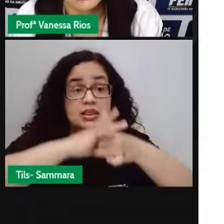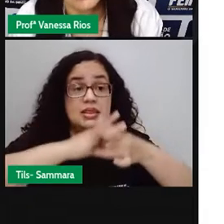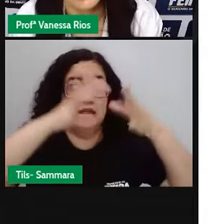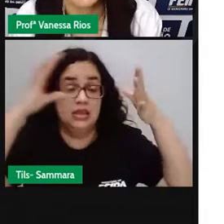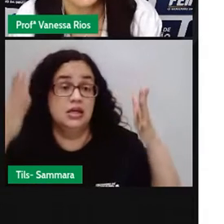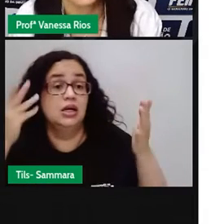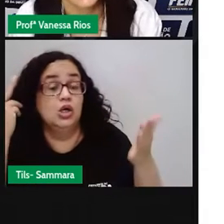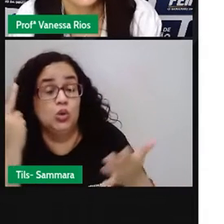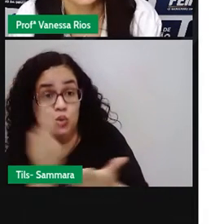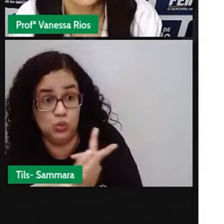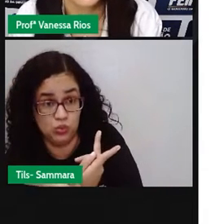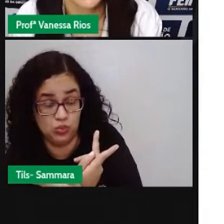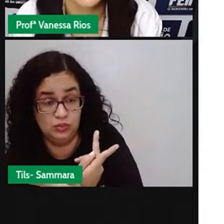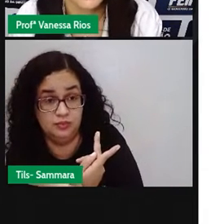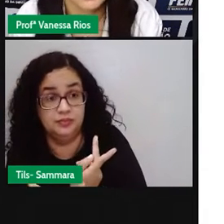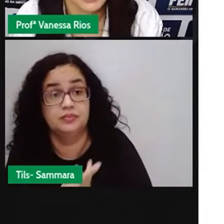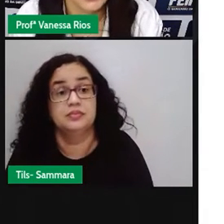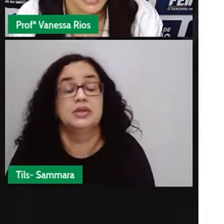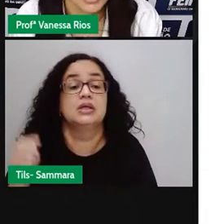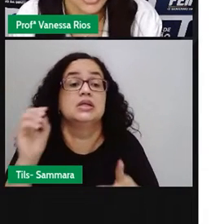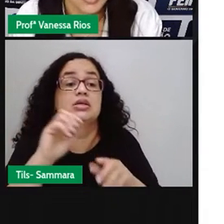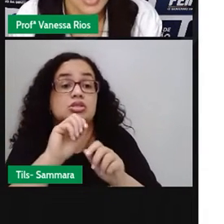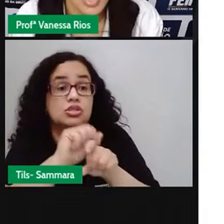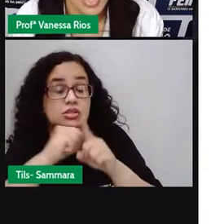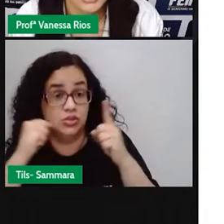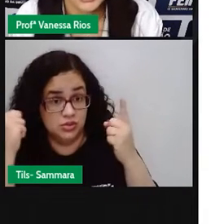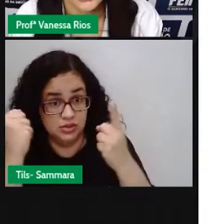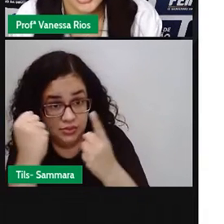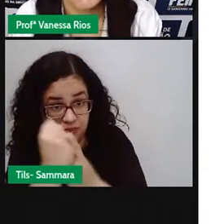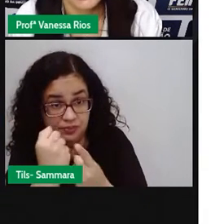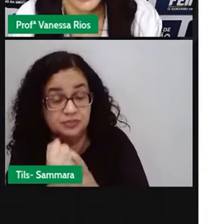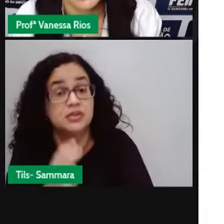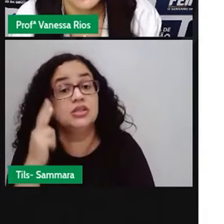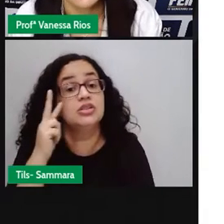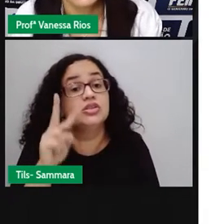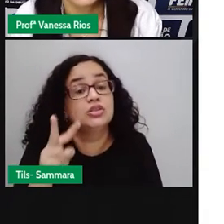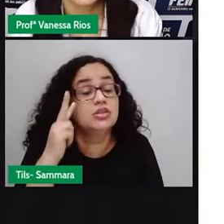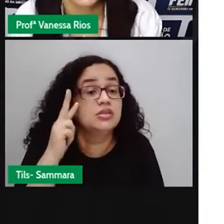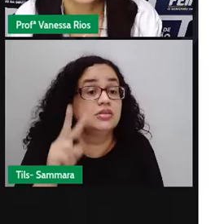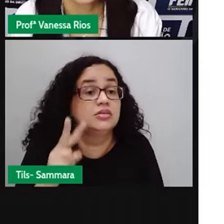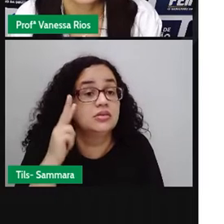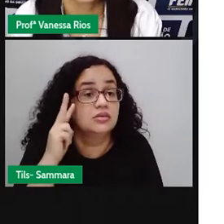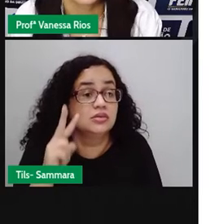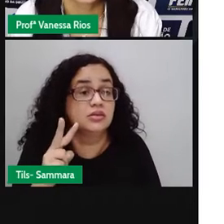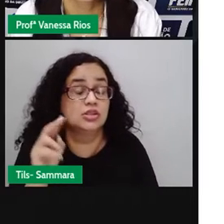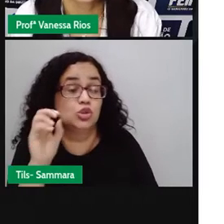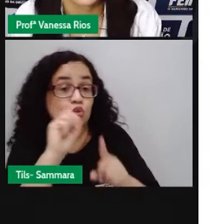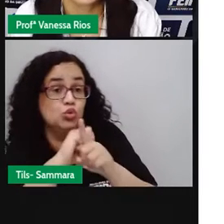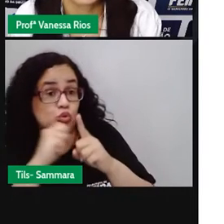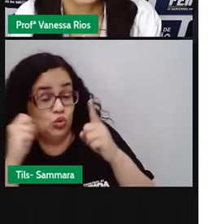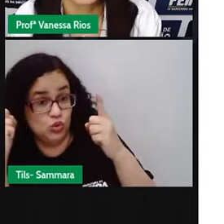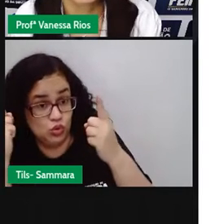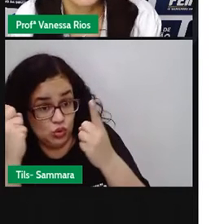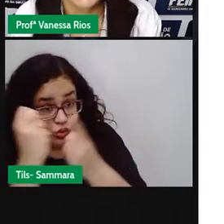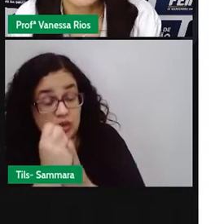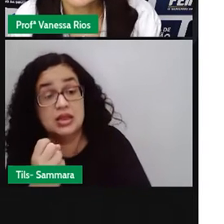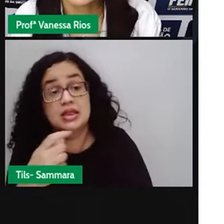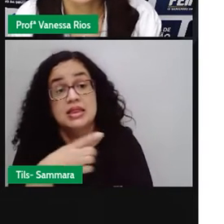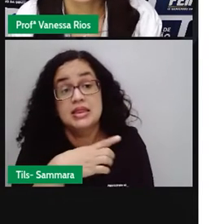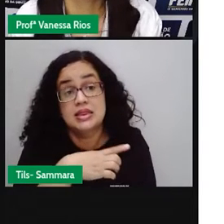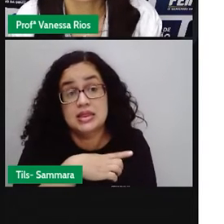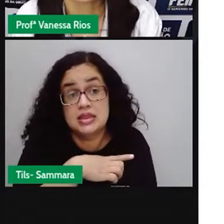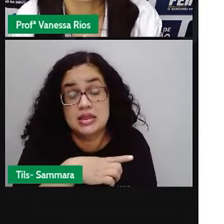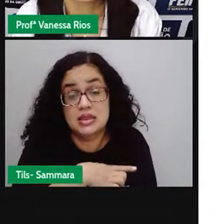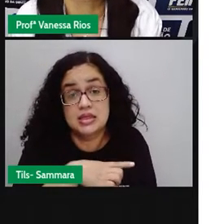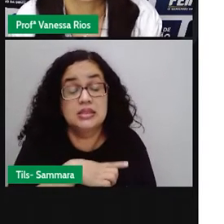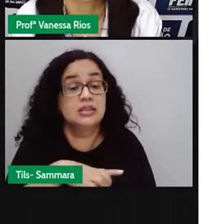democracia acontecer em relação aí à sociedade? A gente já viu aí que as sociedades, né, se formaram